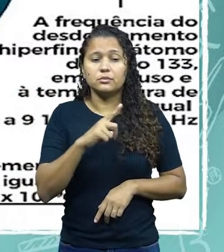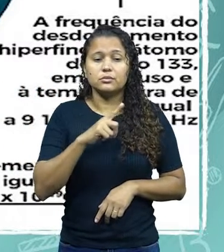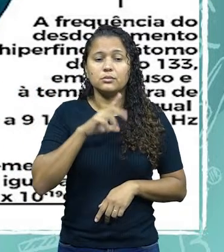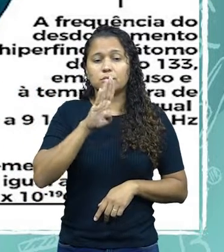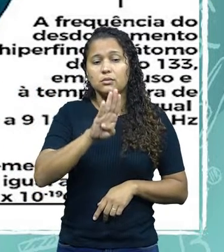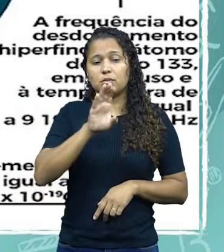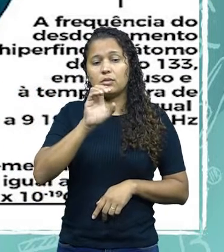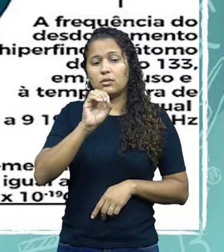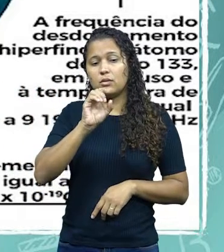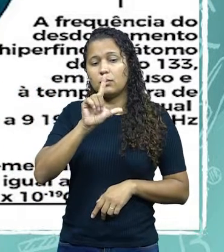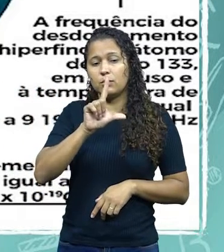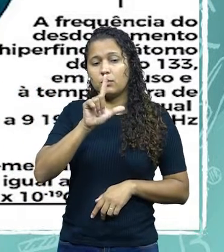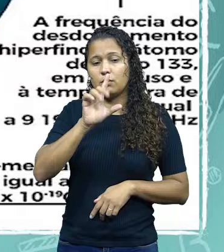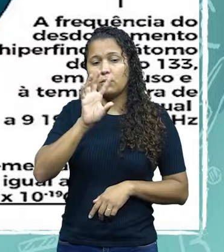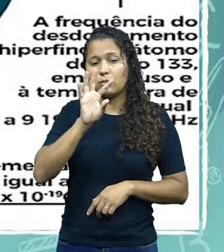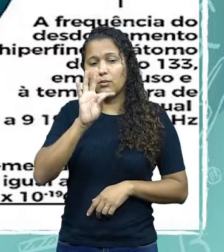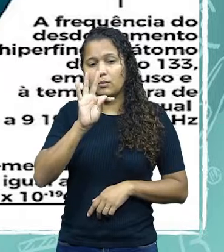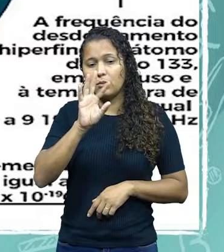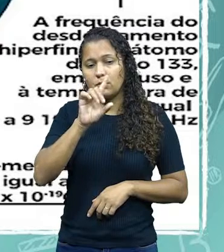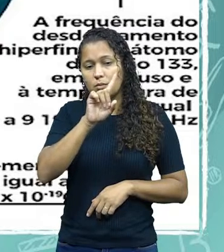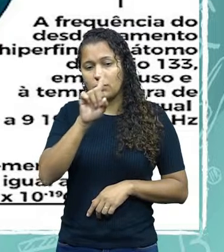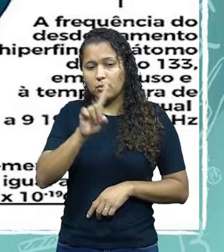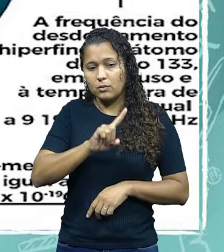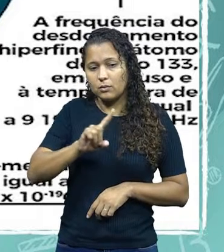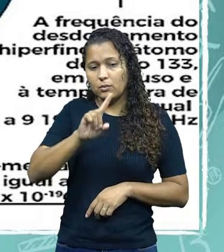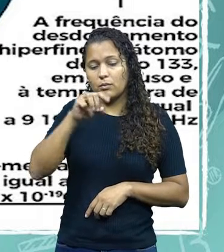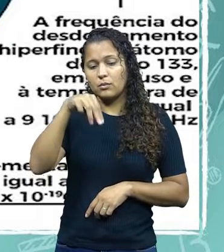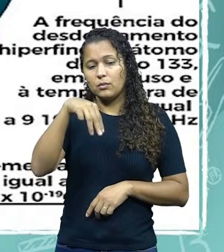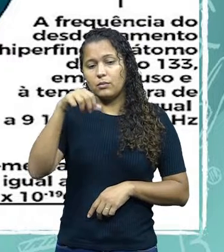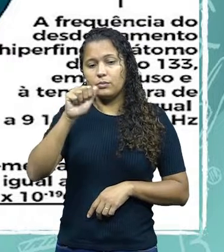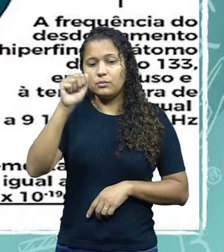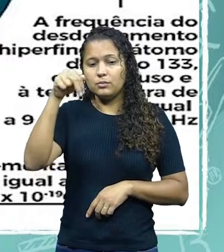Boltzmann, que é igual a